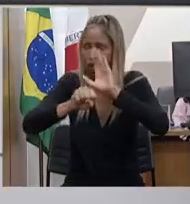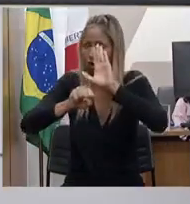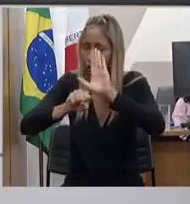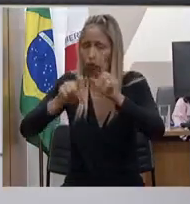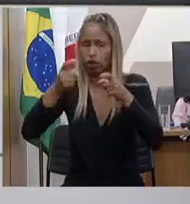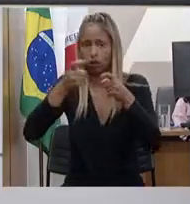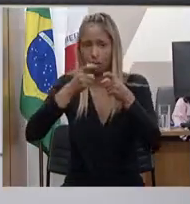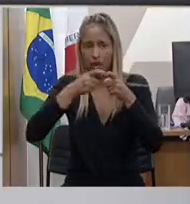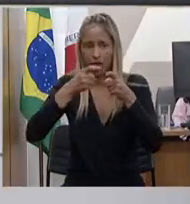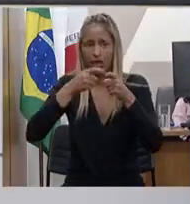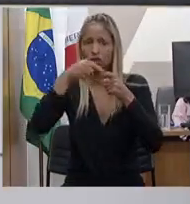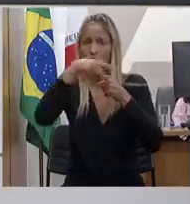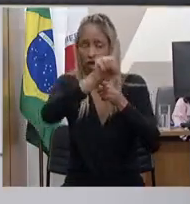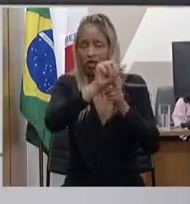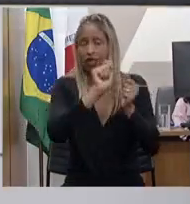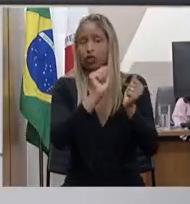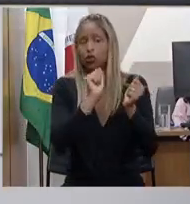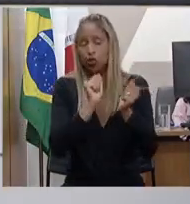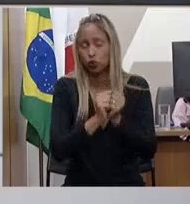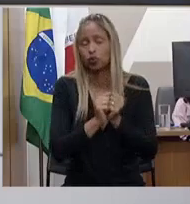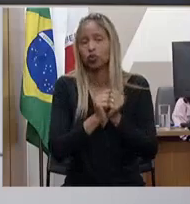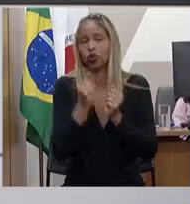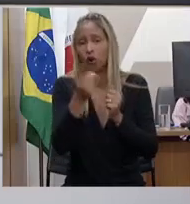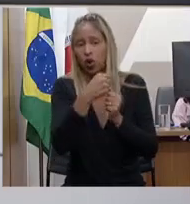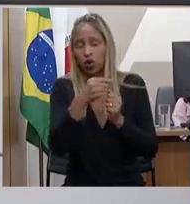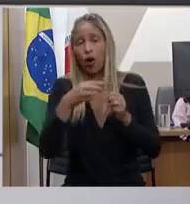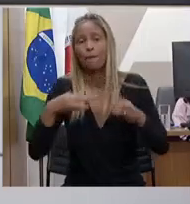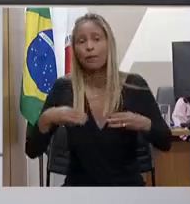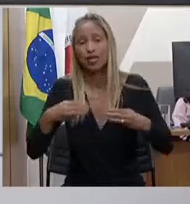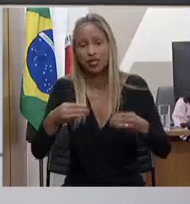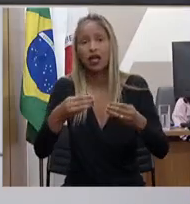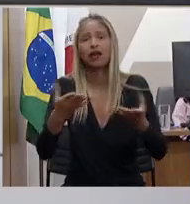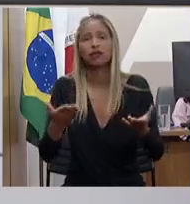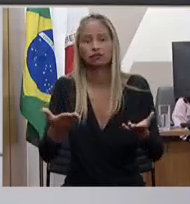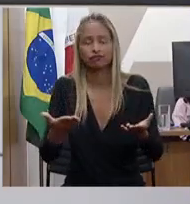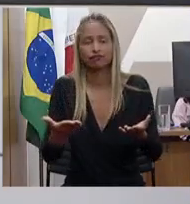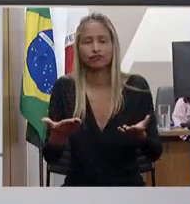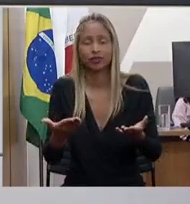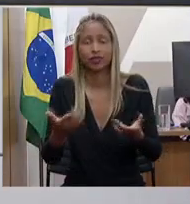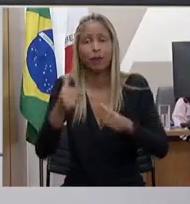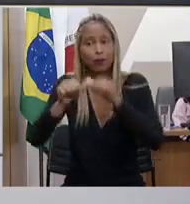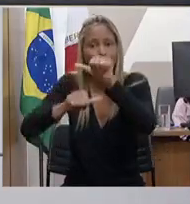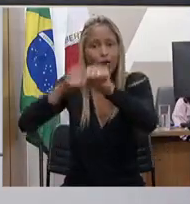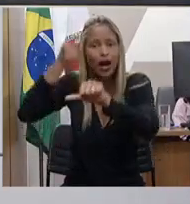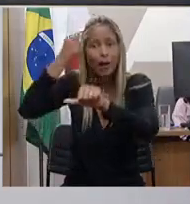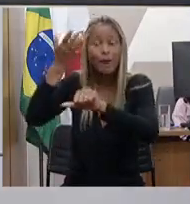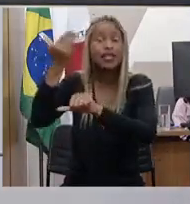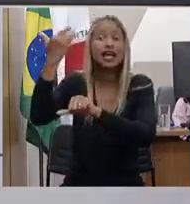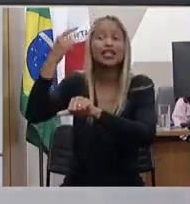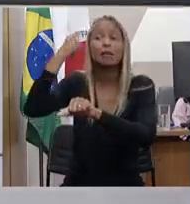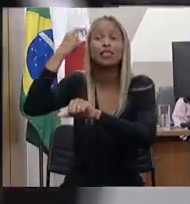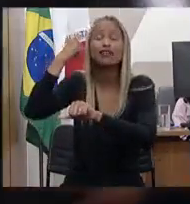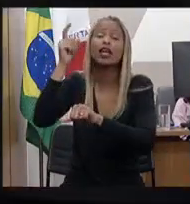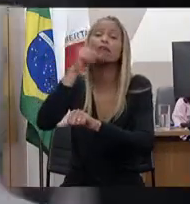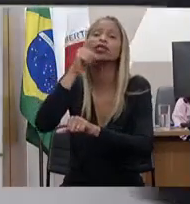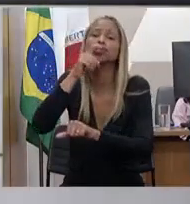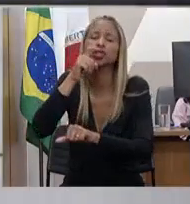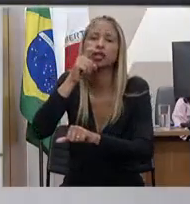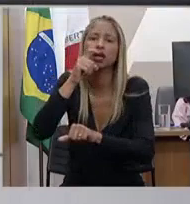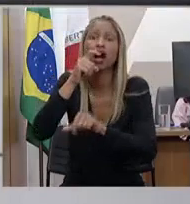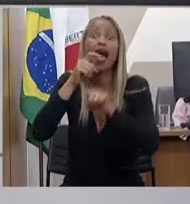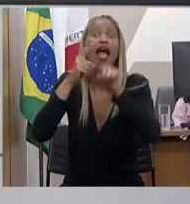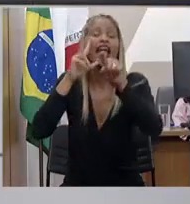tá ele tá nesse campo do Ministério Público do Trabalho então mudou a cabeça do Companheiro ali naquele processo